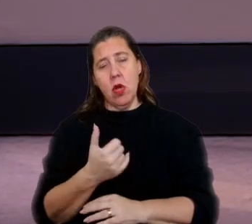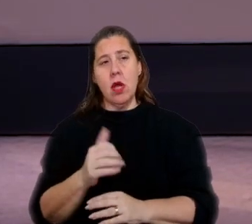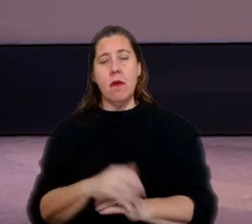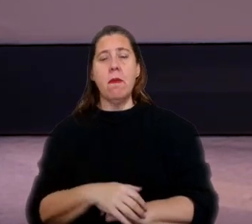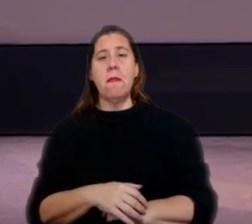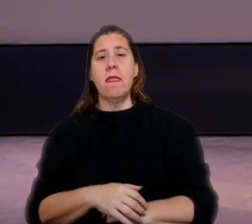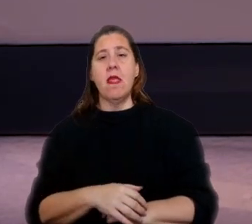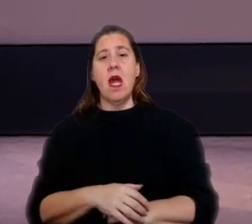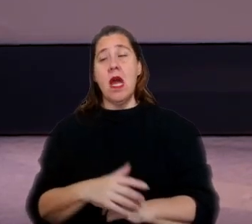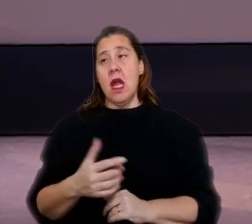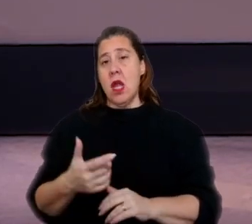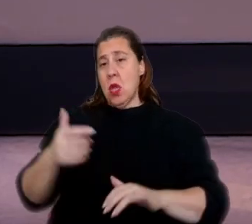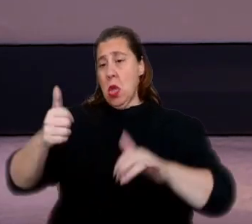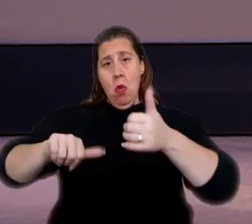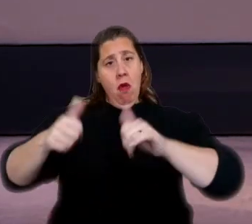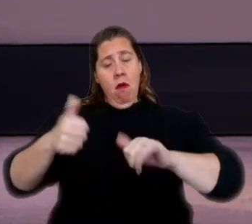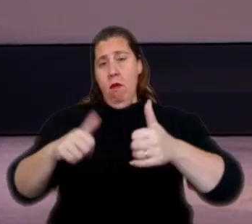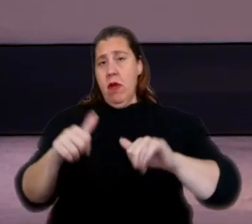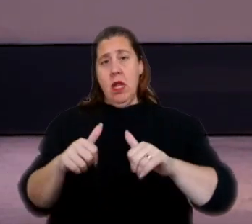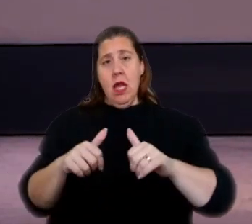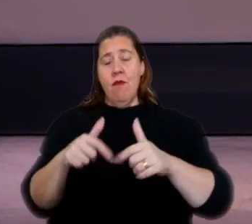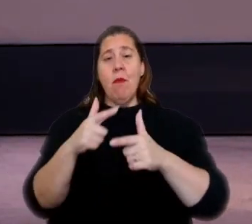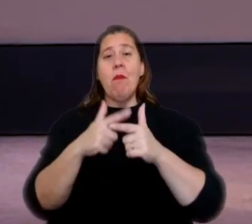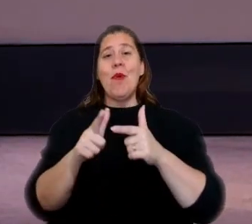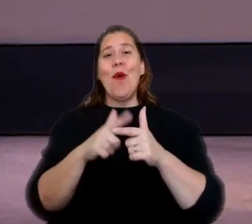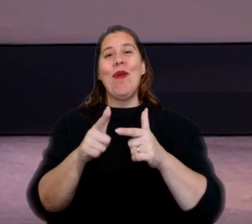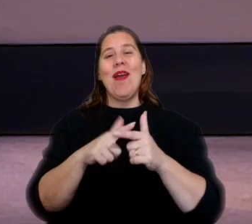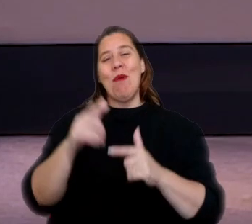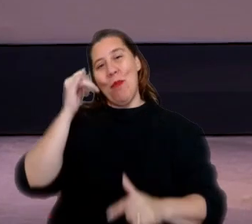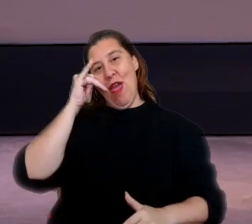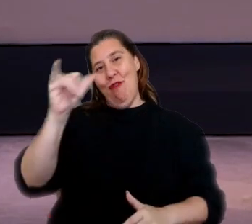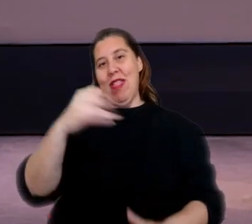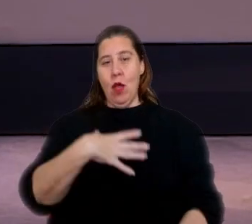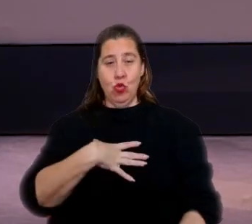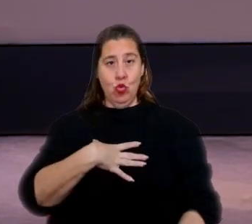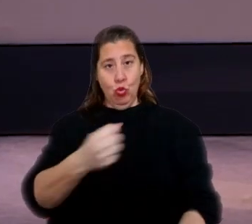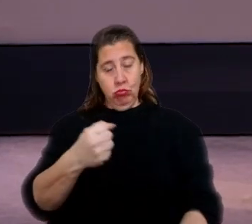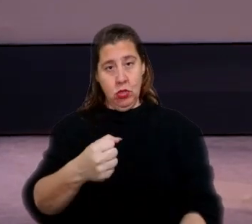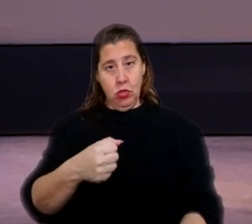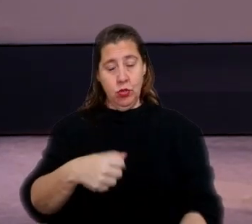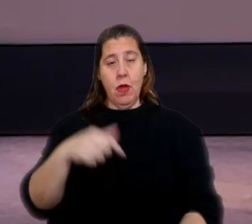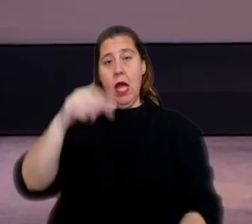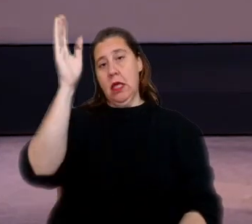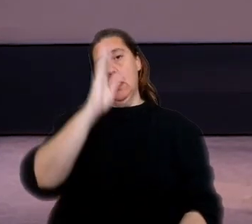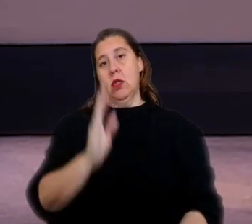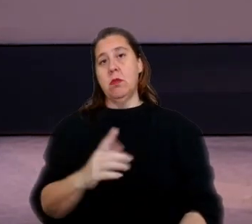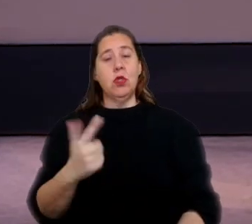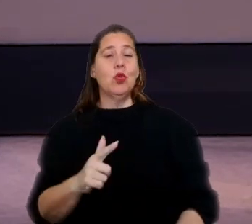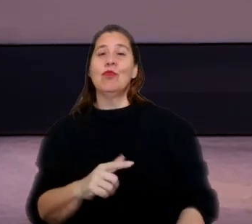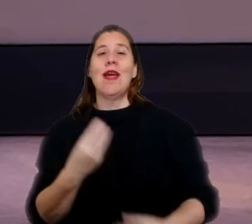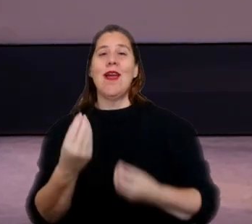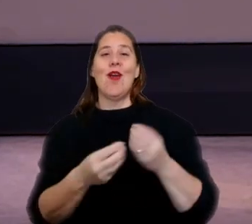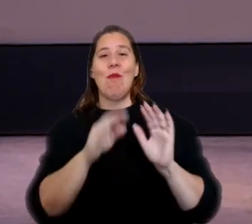até pouco tempo atrás não se avaliavam os programas de prevenção em suicídio. O Brasil não